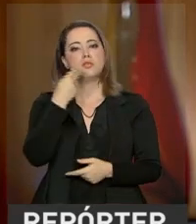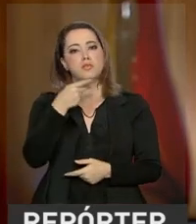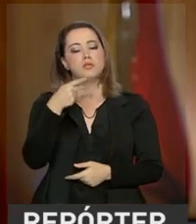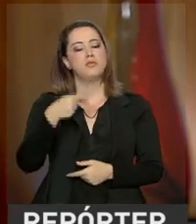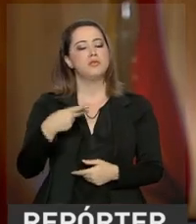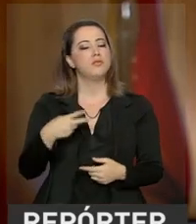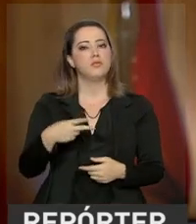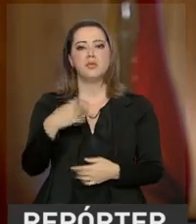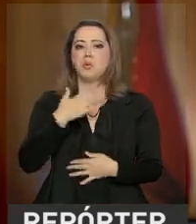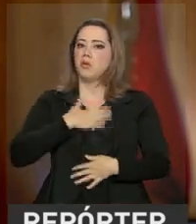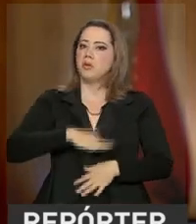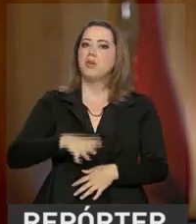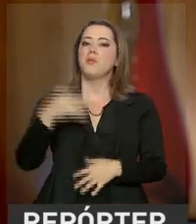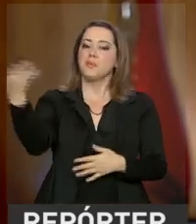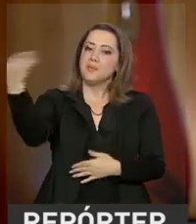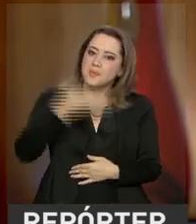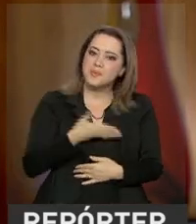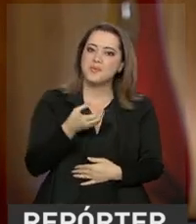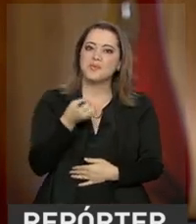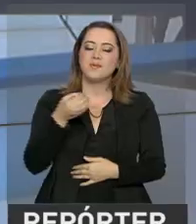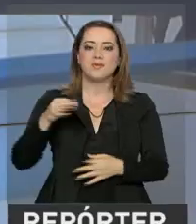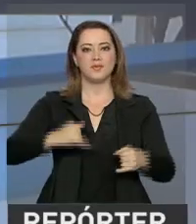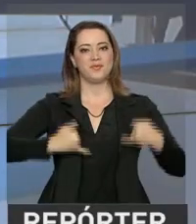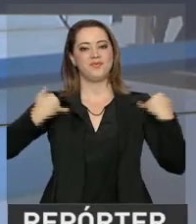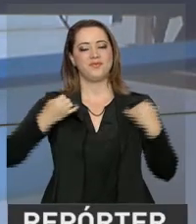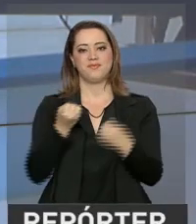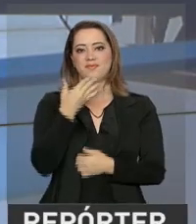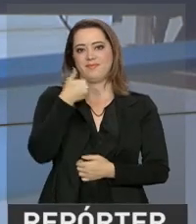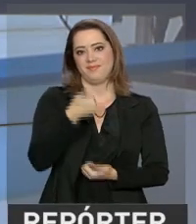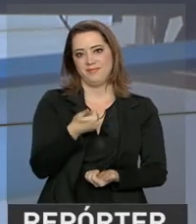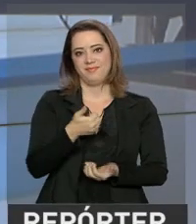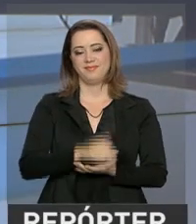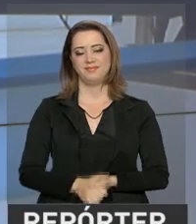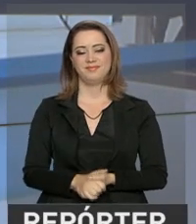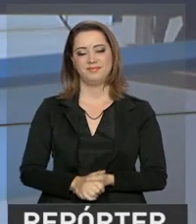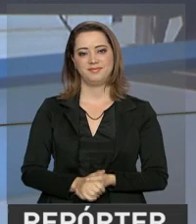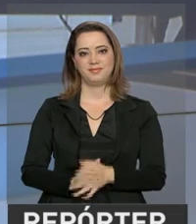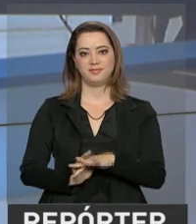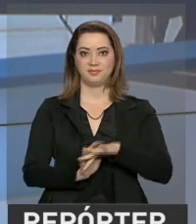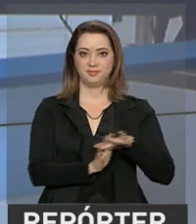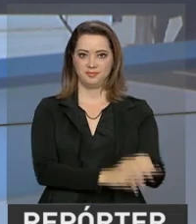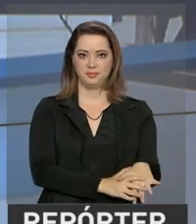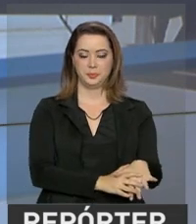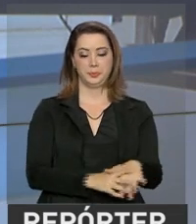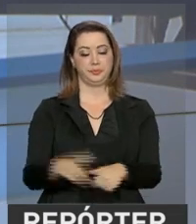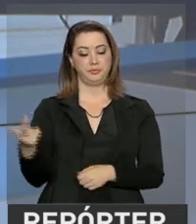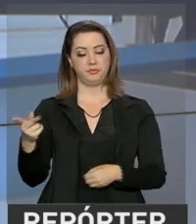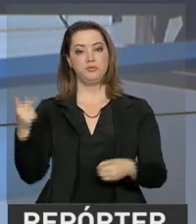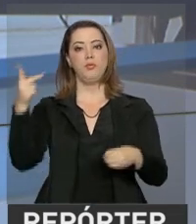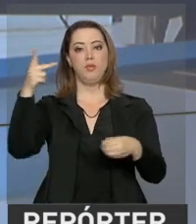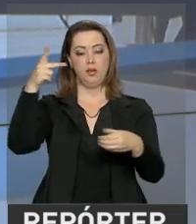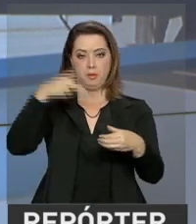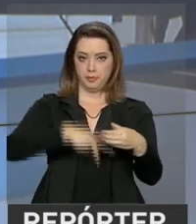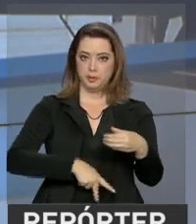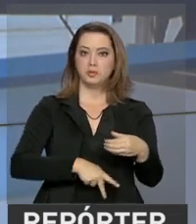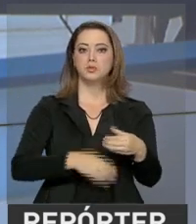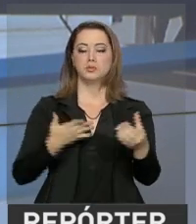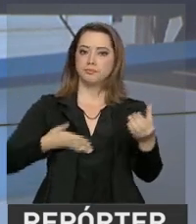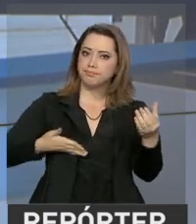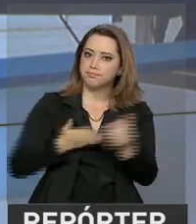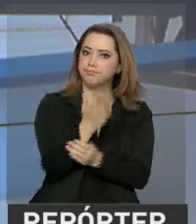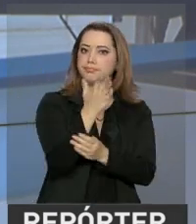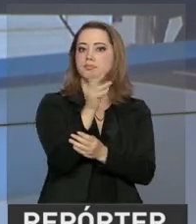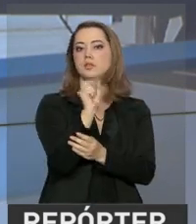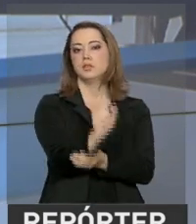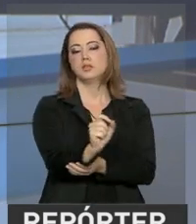venh que a festa vai ser muito boa a Petrobras aprovou a venda do primeiro campo do pral a empresa tem